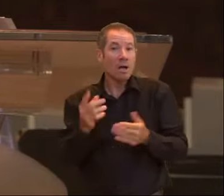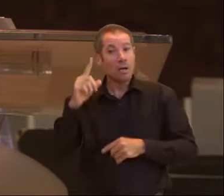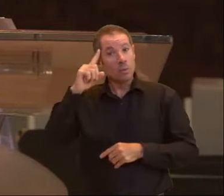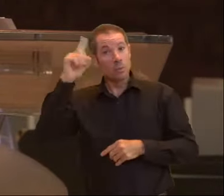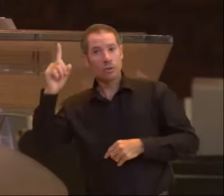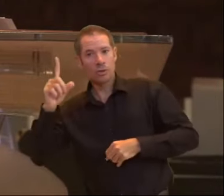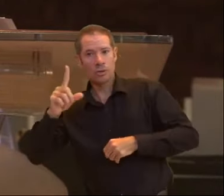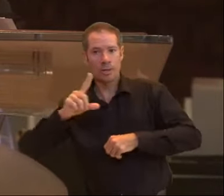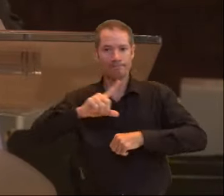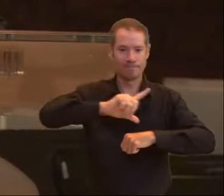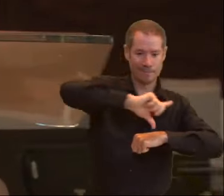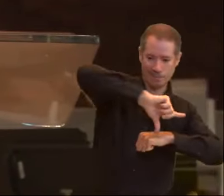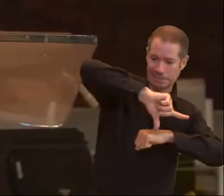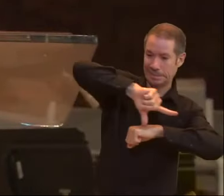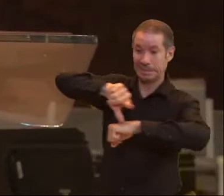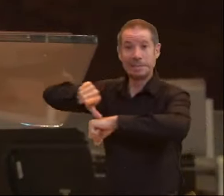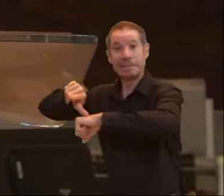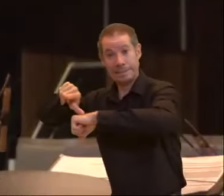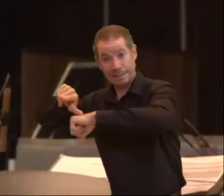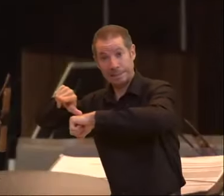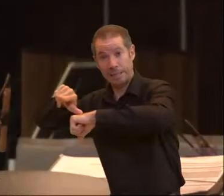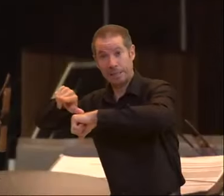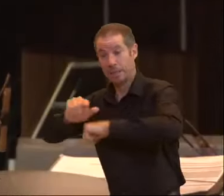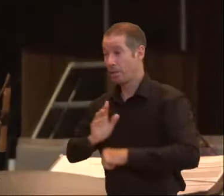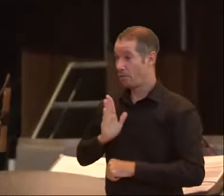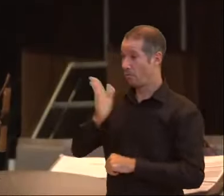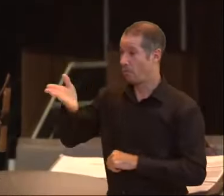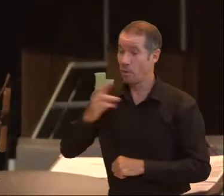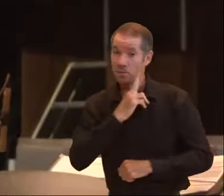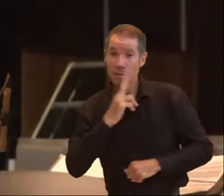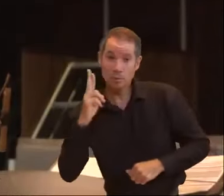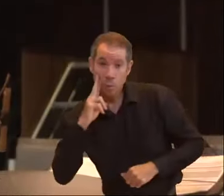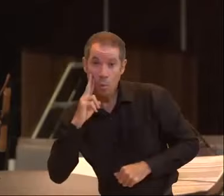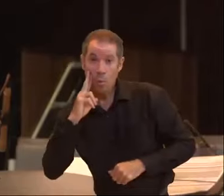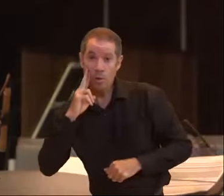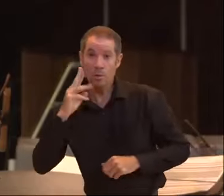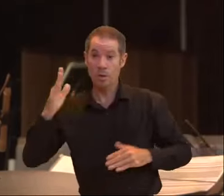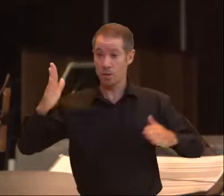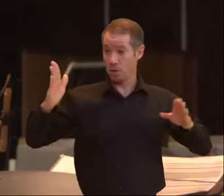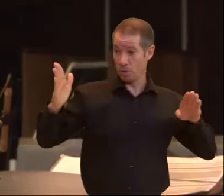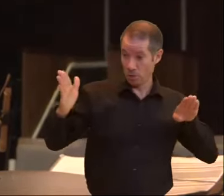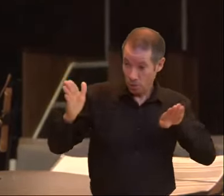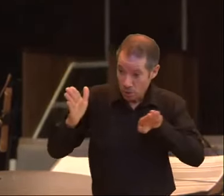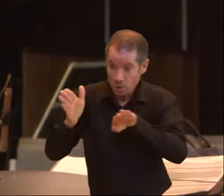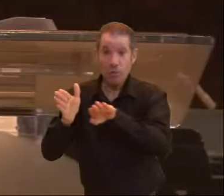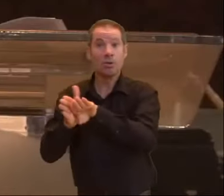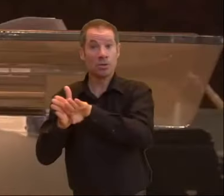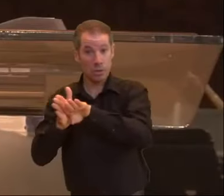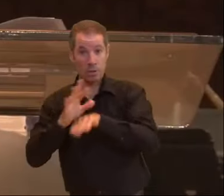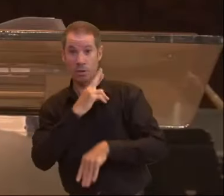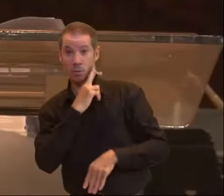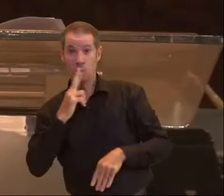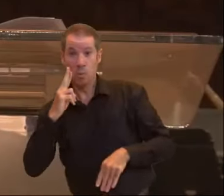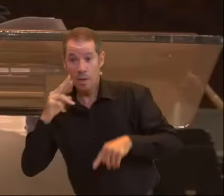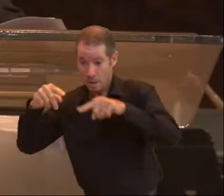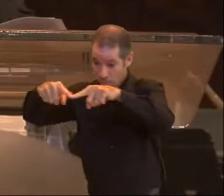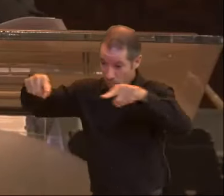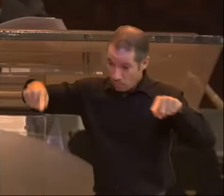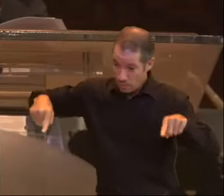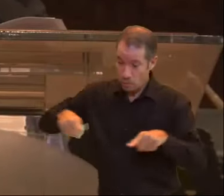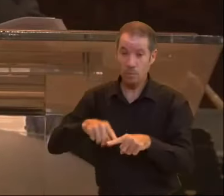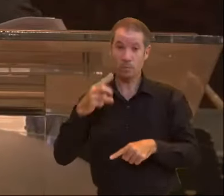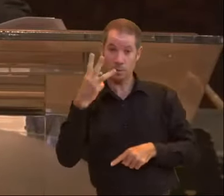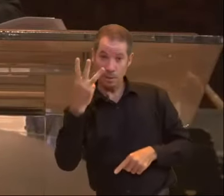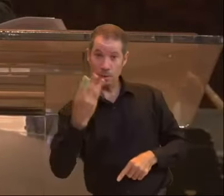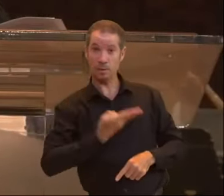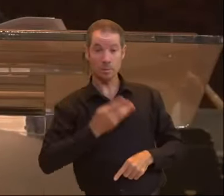eu me atrasei ali, e quando eu fui para o refeitório, eles estavam chegando também no refeitório. Éramos 3,